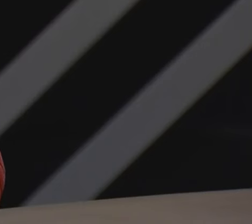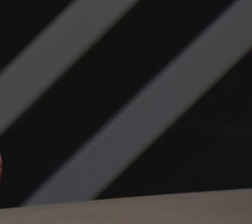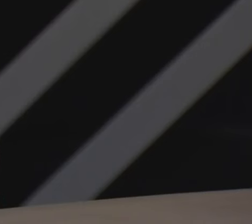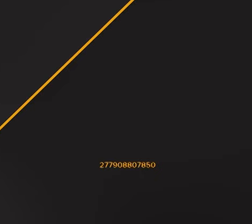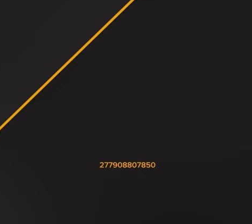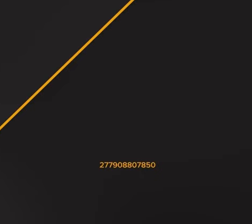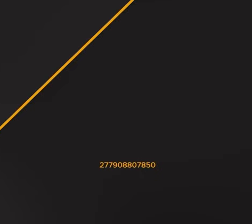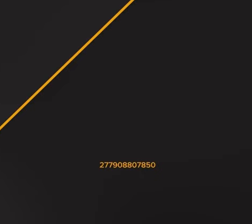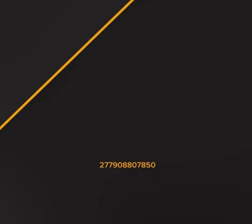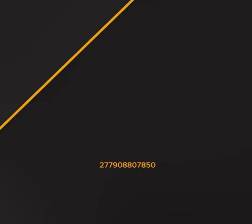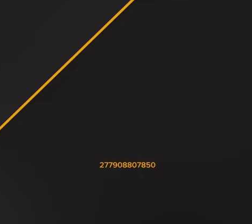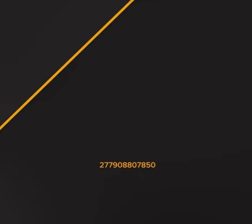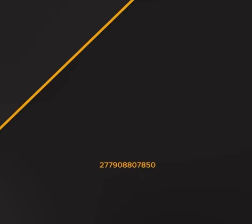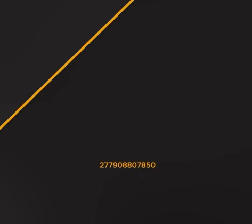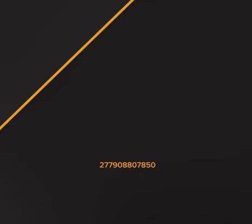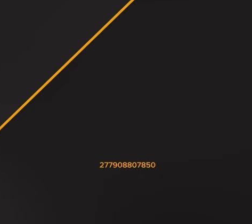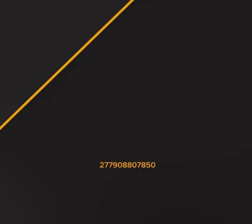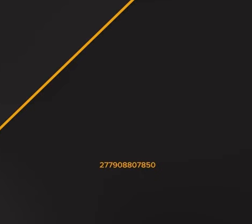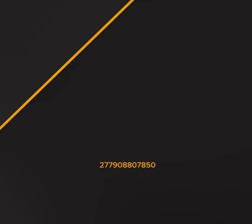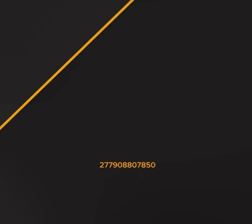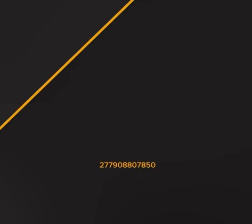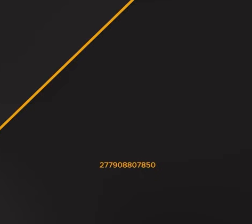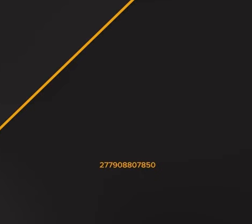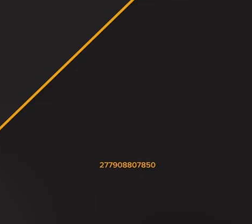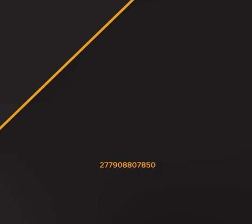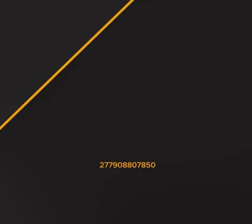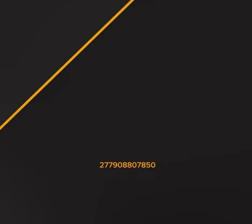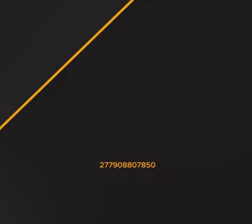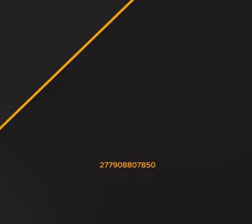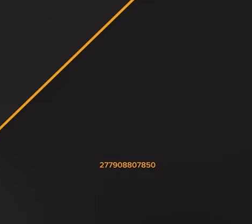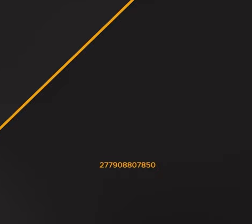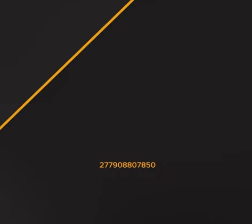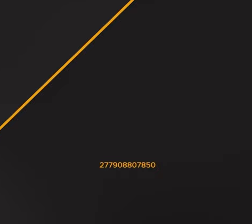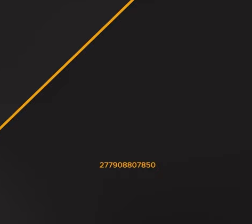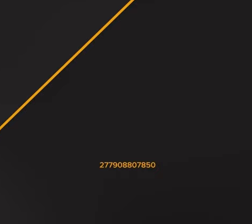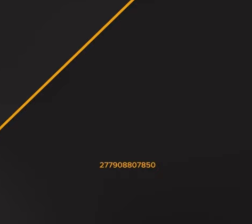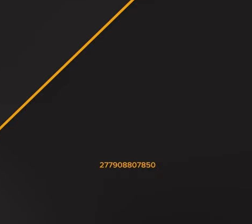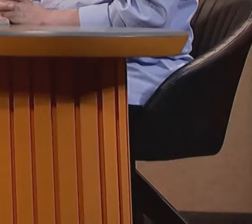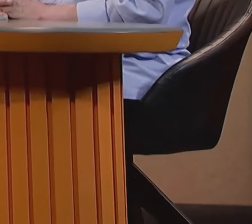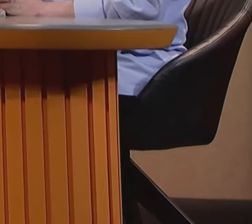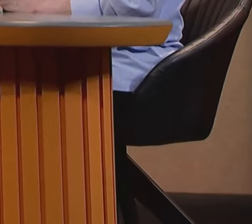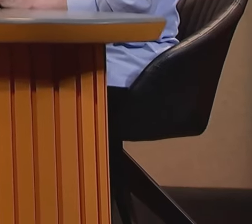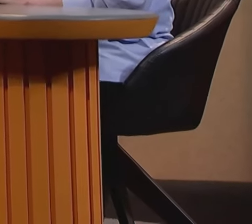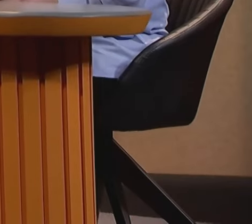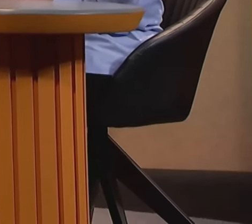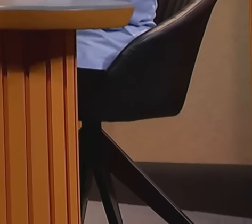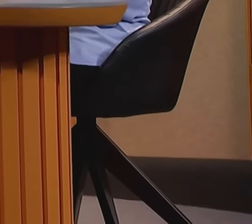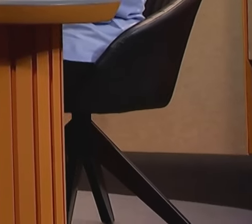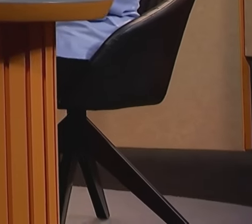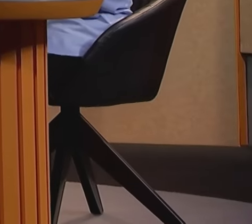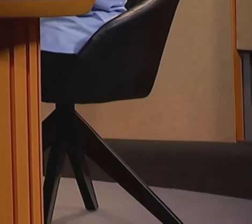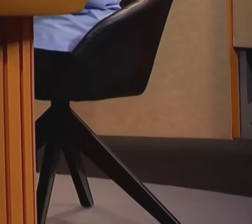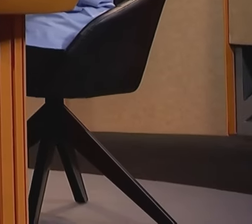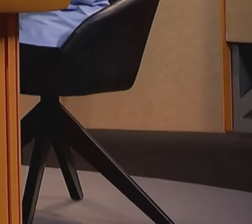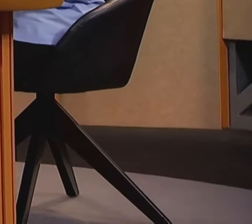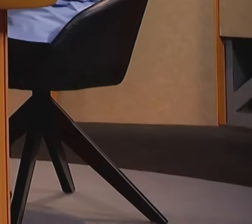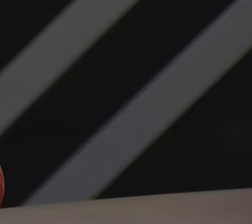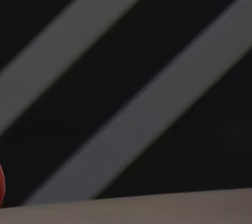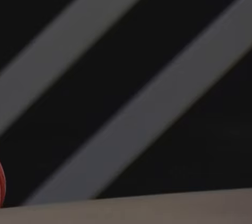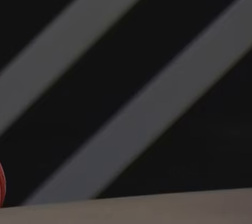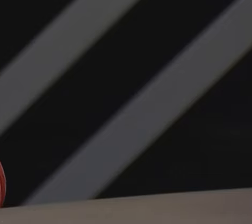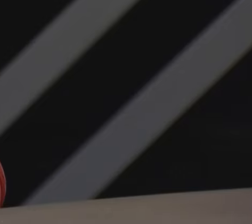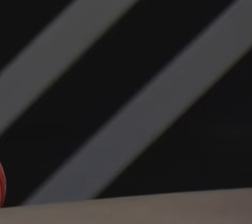ela nasceu com lábio leporino. E aí, quando ela estava mais ou menos com 1 aninho, surge a oportunidade e fui trabalhar na empresa. E as coisas estavam caminhando